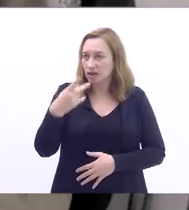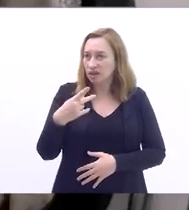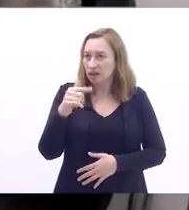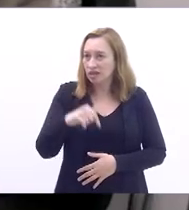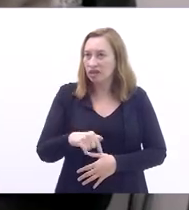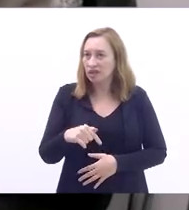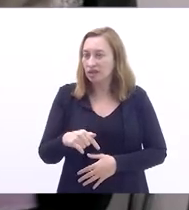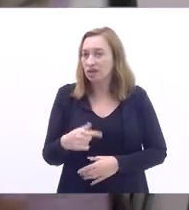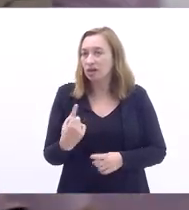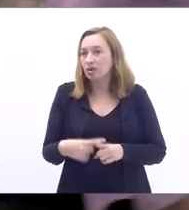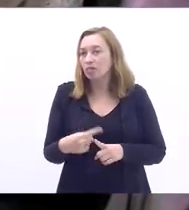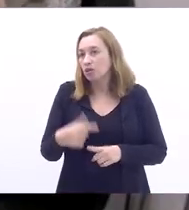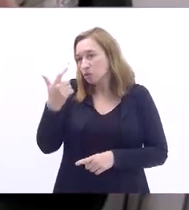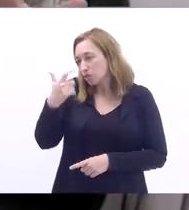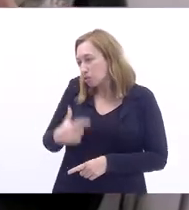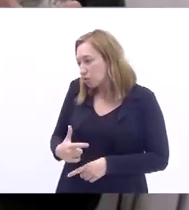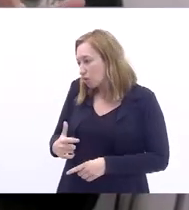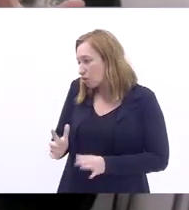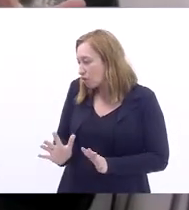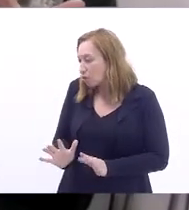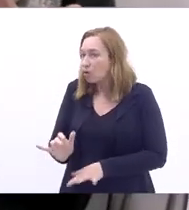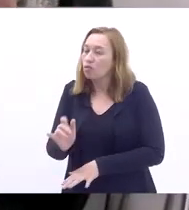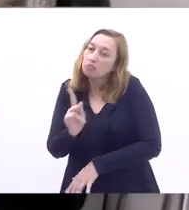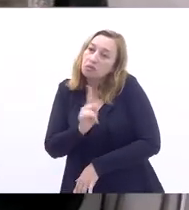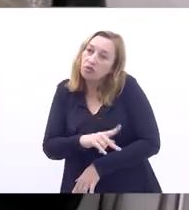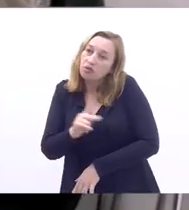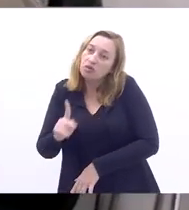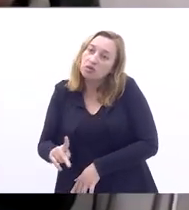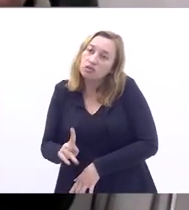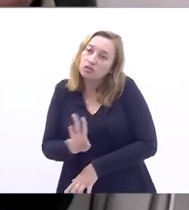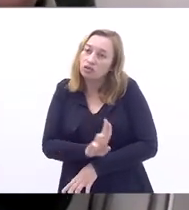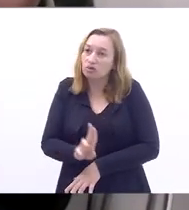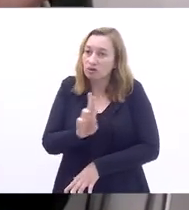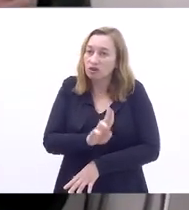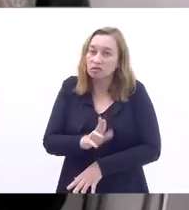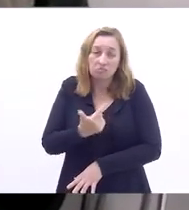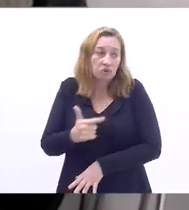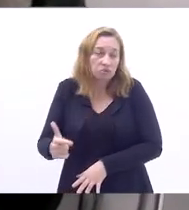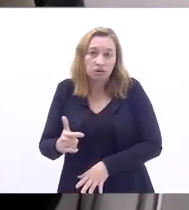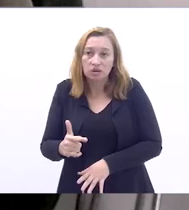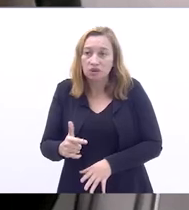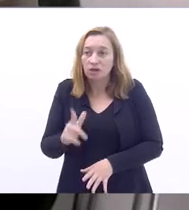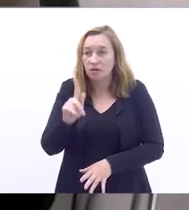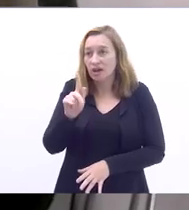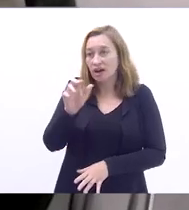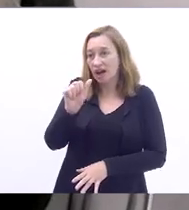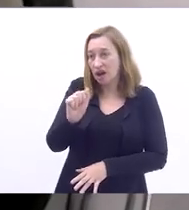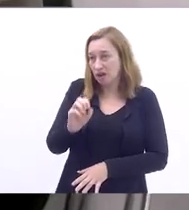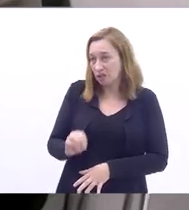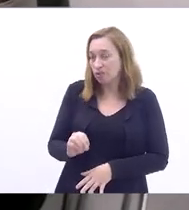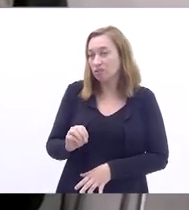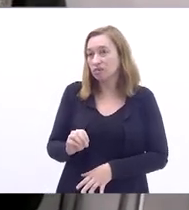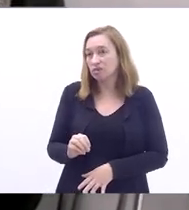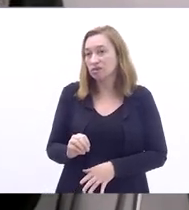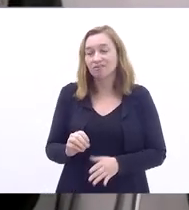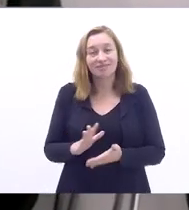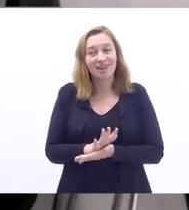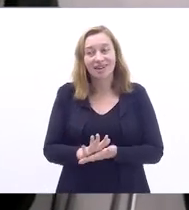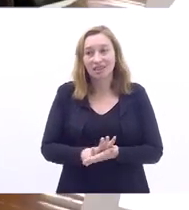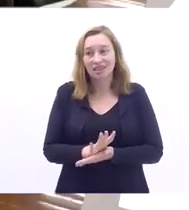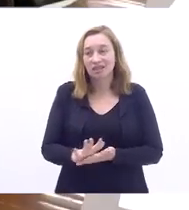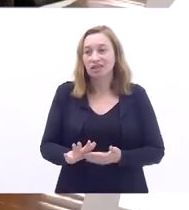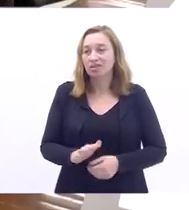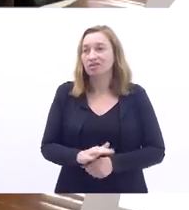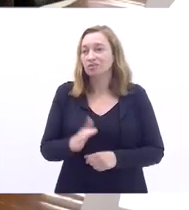publicamente porque hoje eu sou somente um docente da Universidade não tenho nenhum cargo inclusive na do em si não tem nenhum